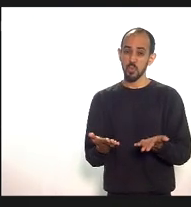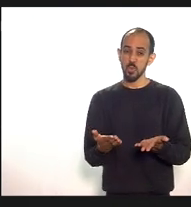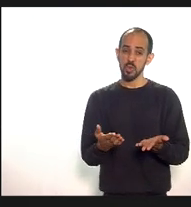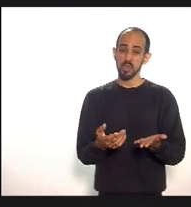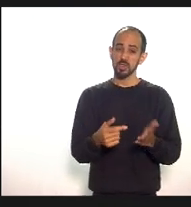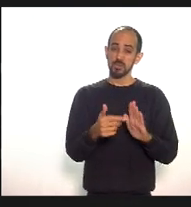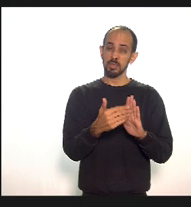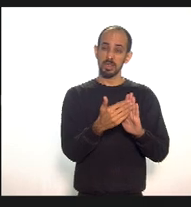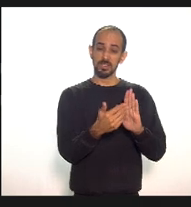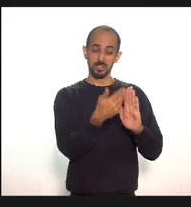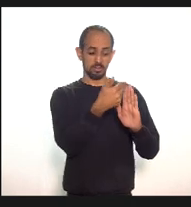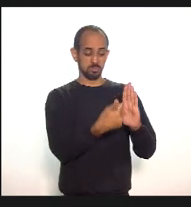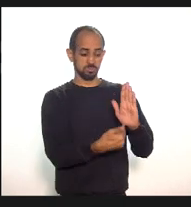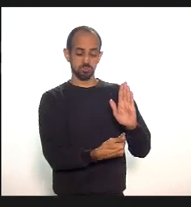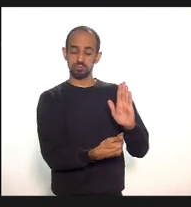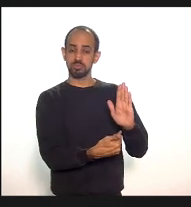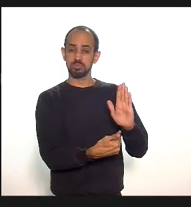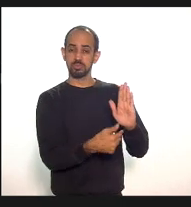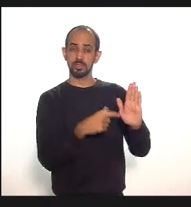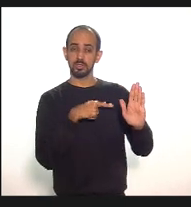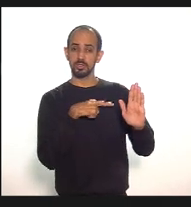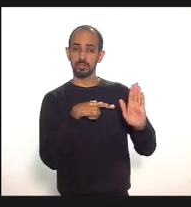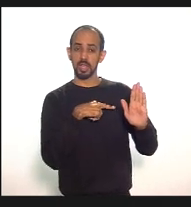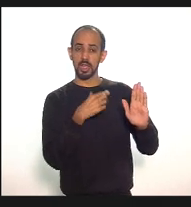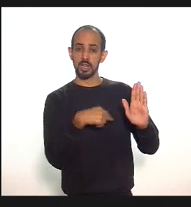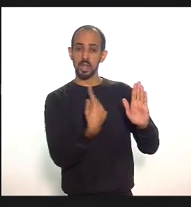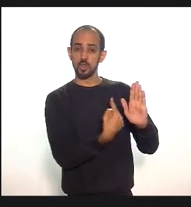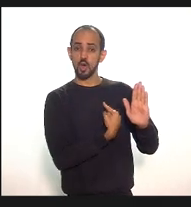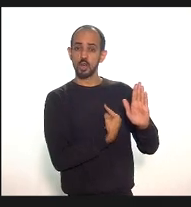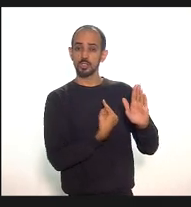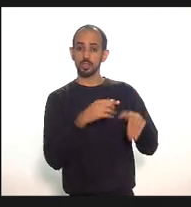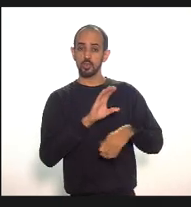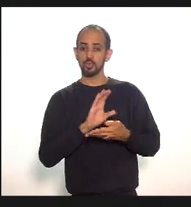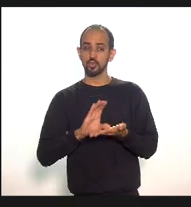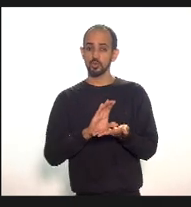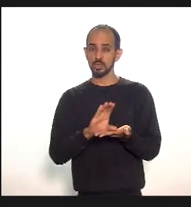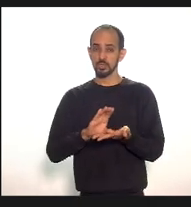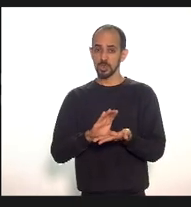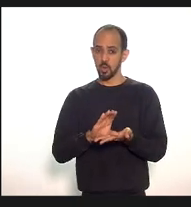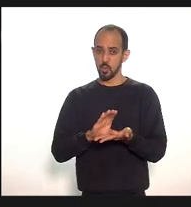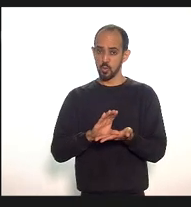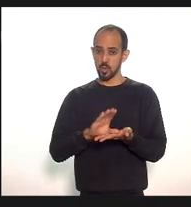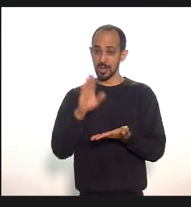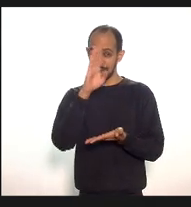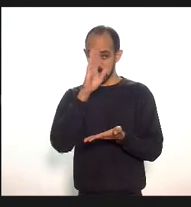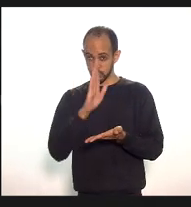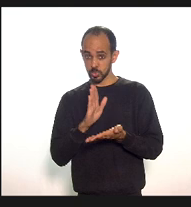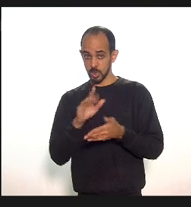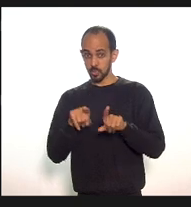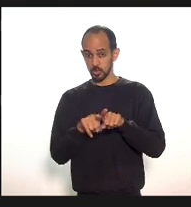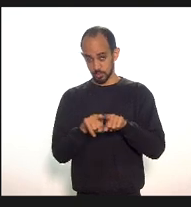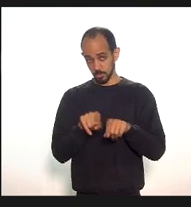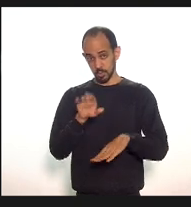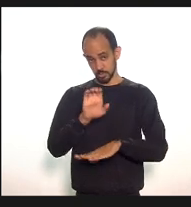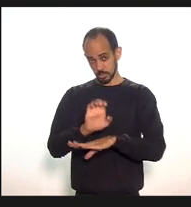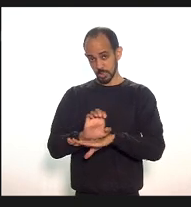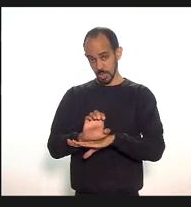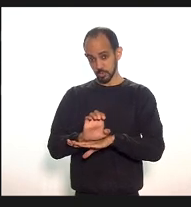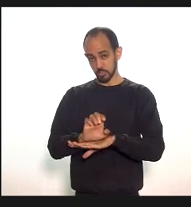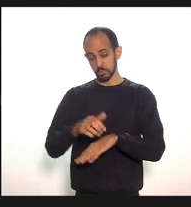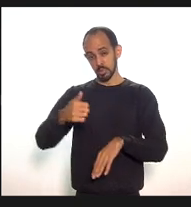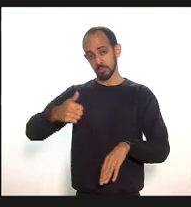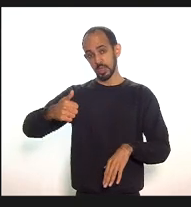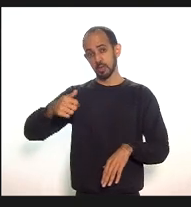que a gente tem na nossa na nossa Constituição tanto Nacional quanto a Estadual é